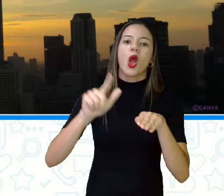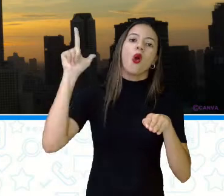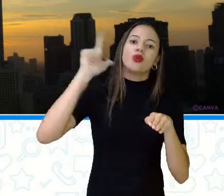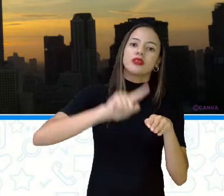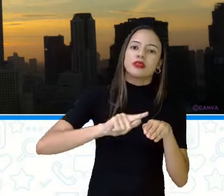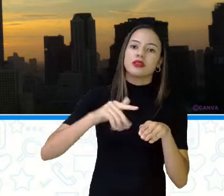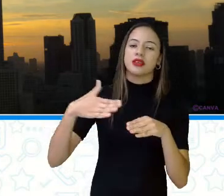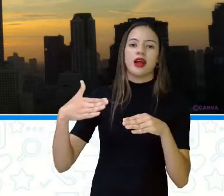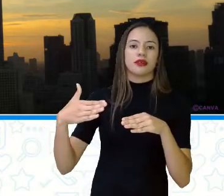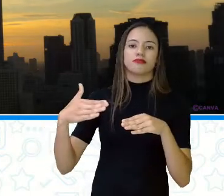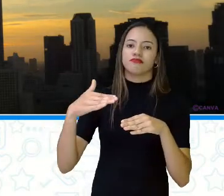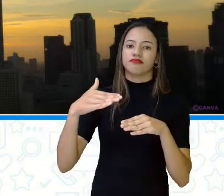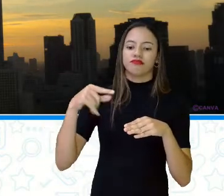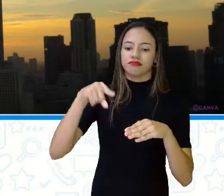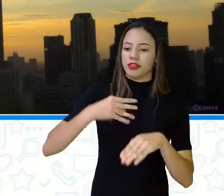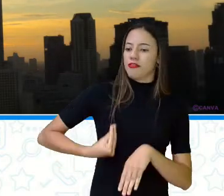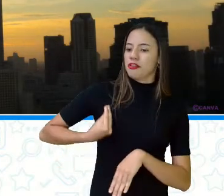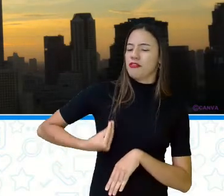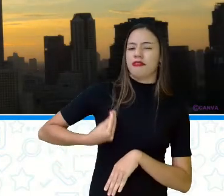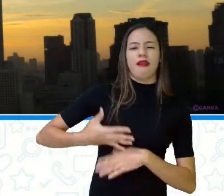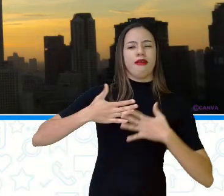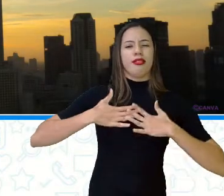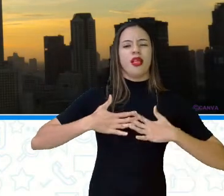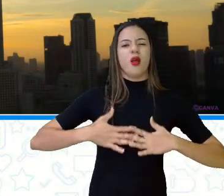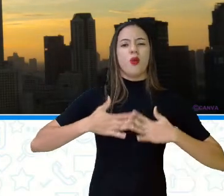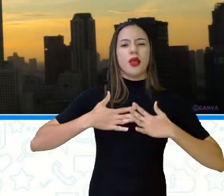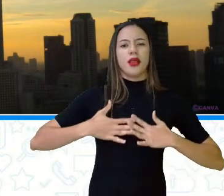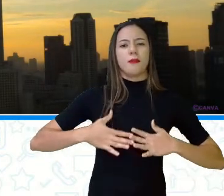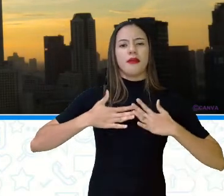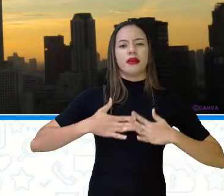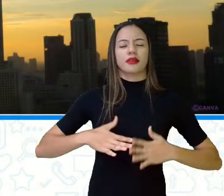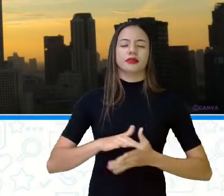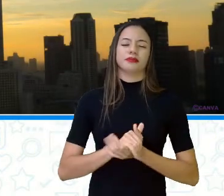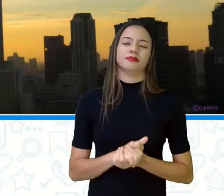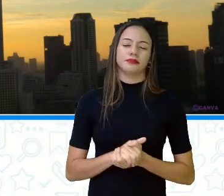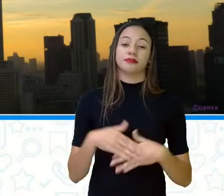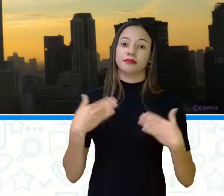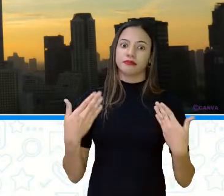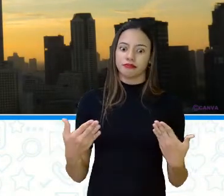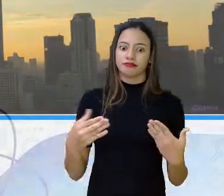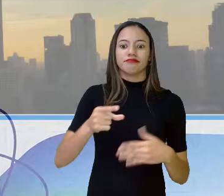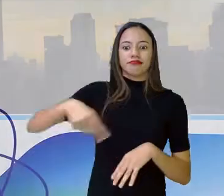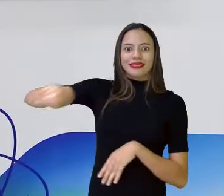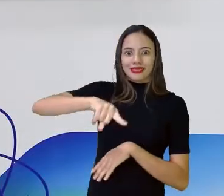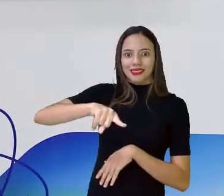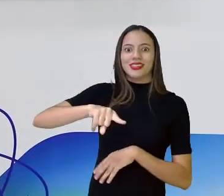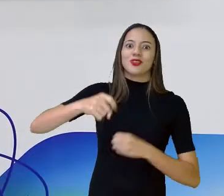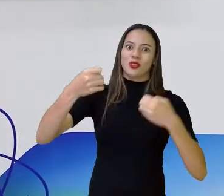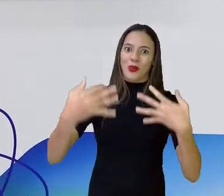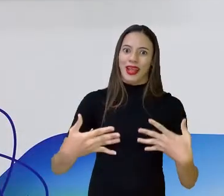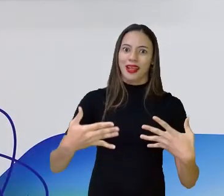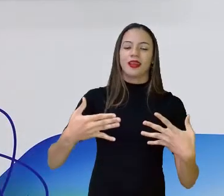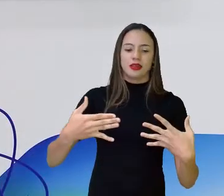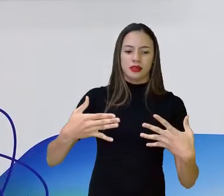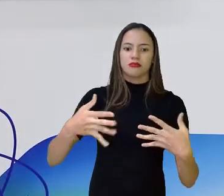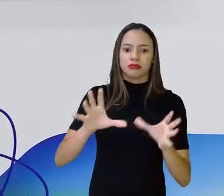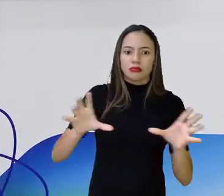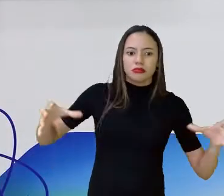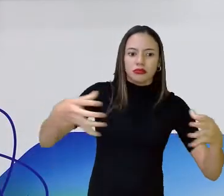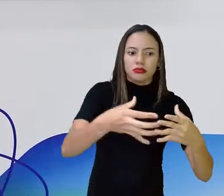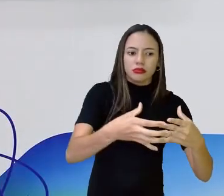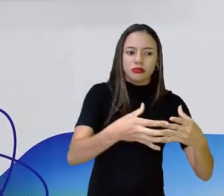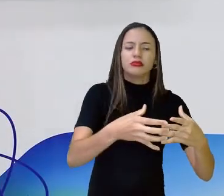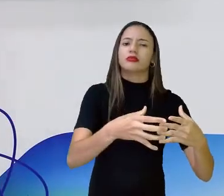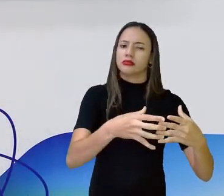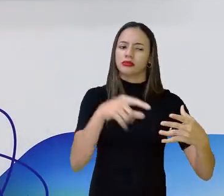todo mundo consiga viver tranquilamente. E claro, além de todo esse conjunto, a gente também utiliza o